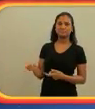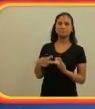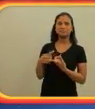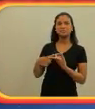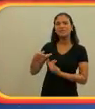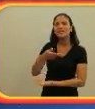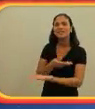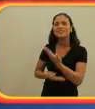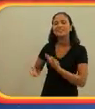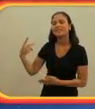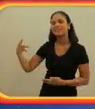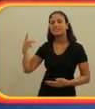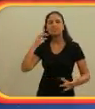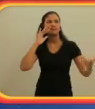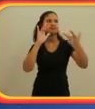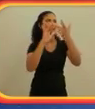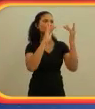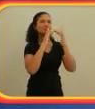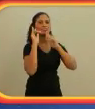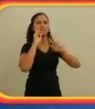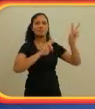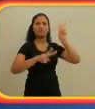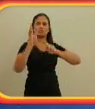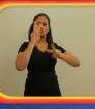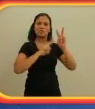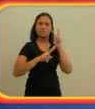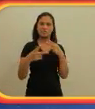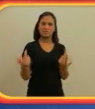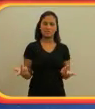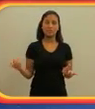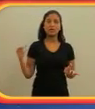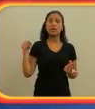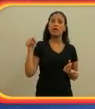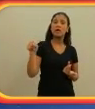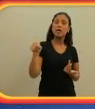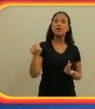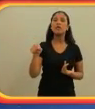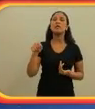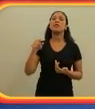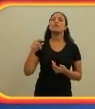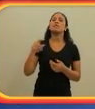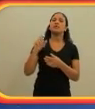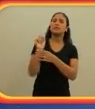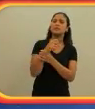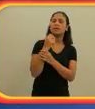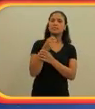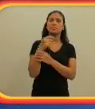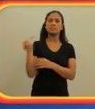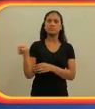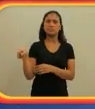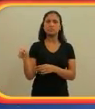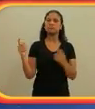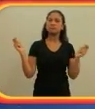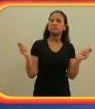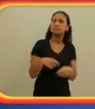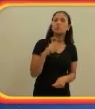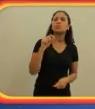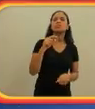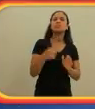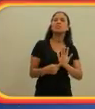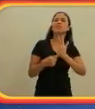melhorou bastante na interação dele, no contato visual. Por ser uma forma de terapia